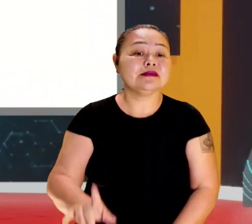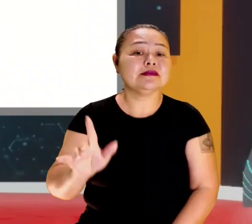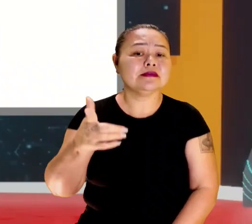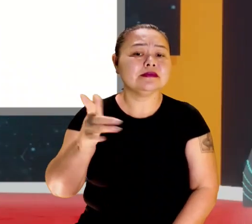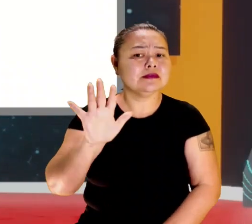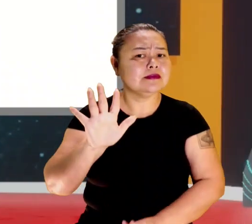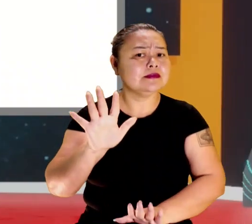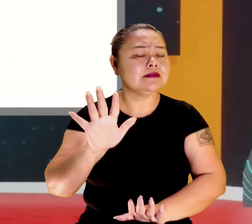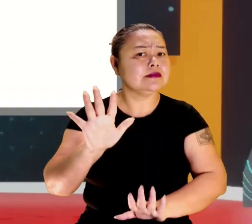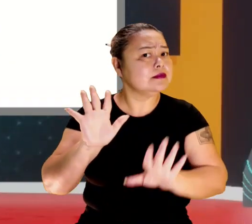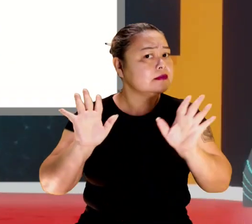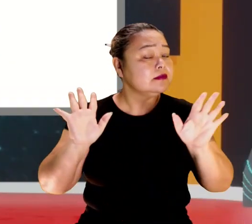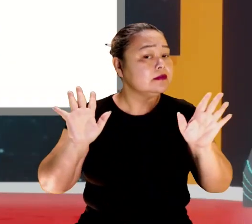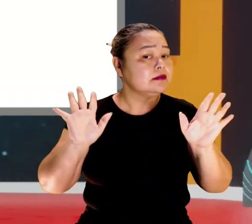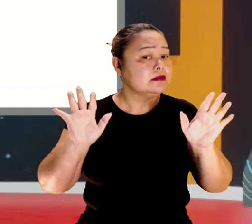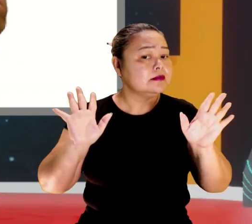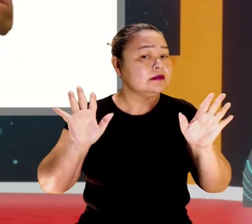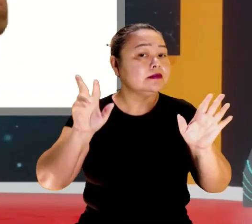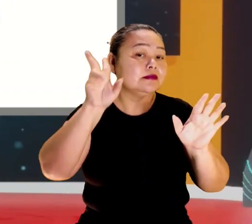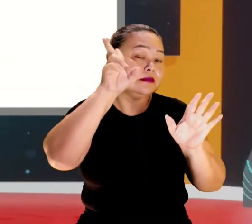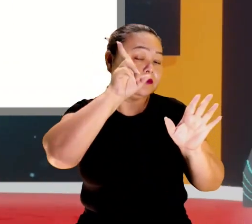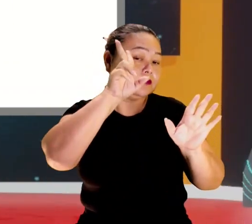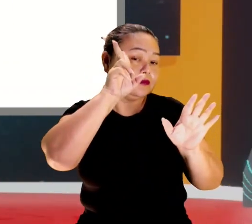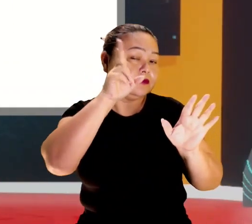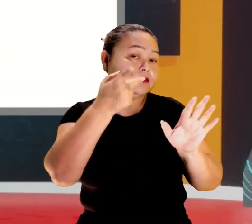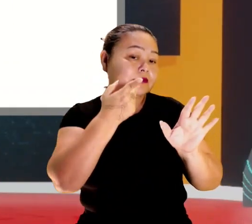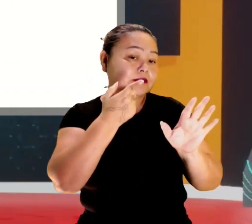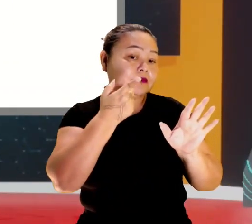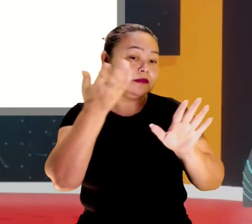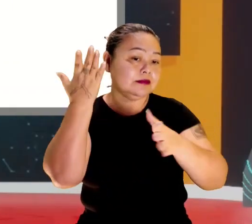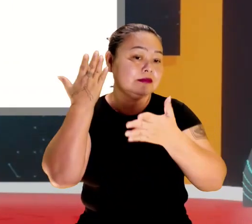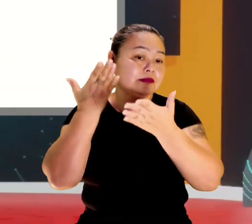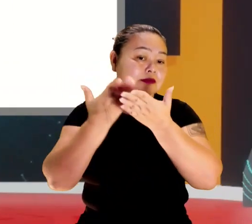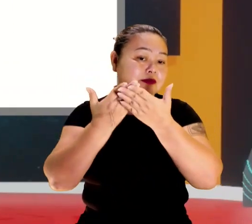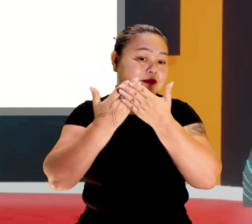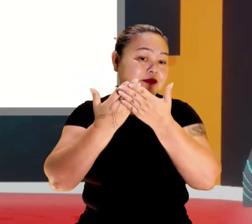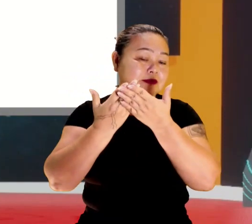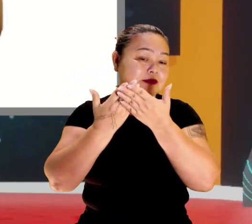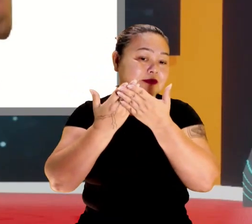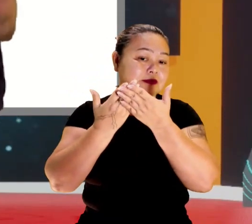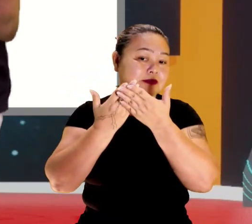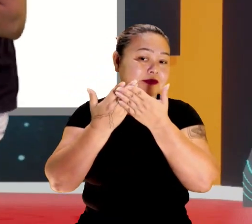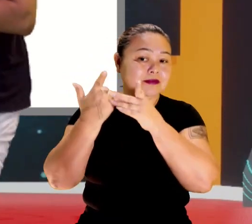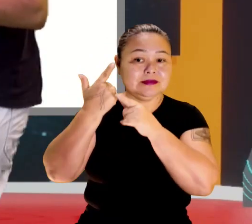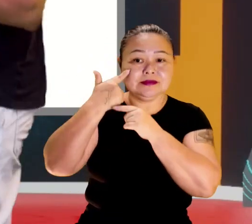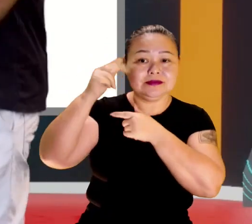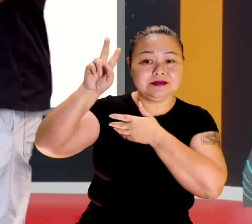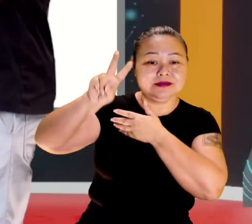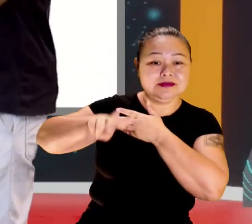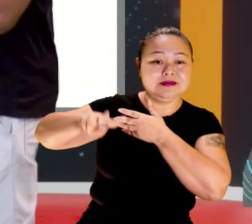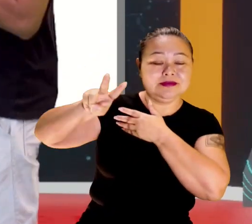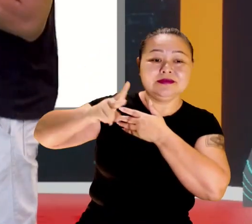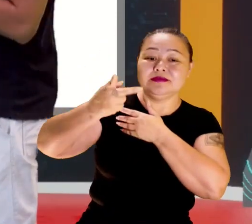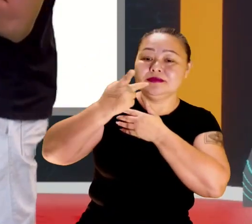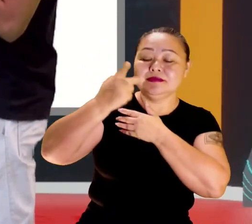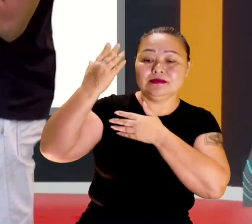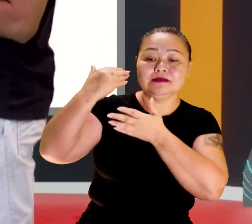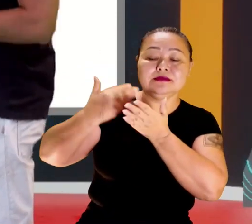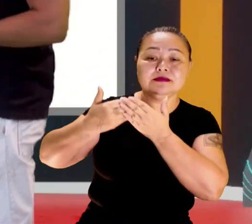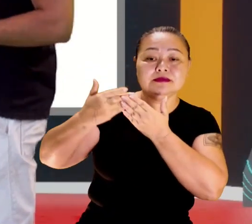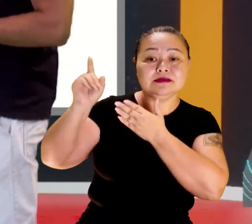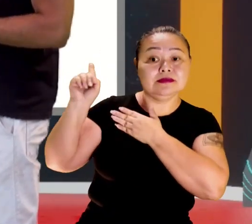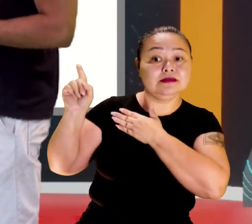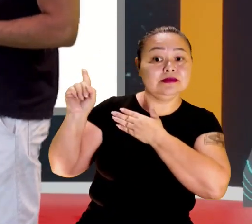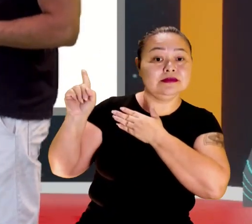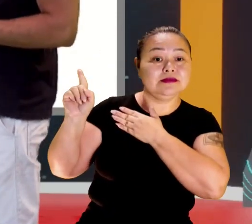calma. Eu lembro que você comentou na aula anterior. Para nós conseguir enxergar. Eu lembro que você comentou na aula anterior sobre isso